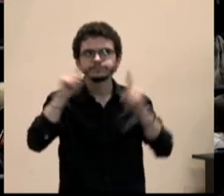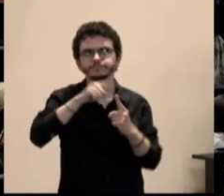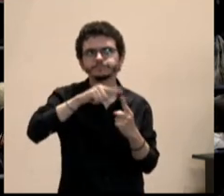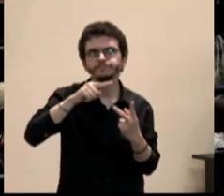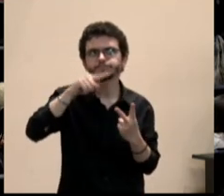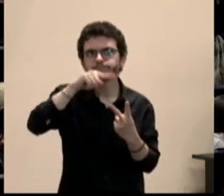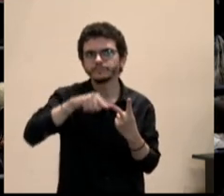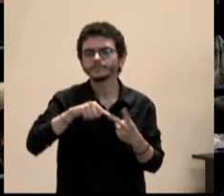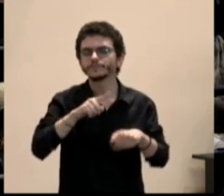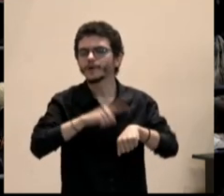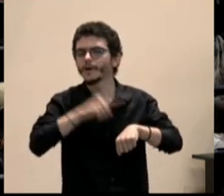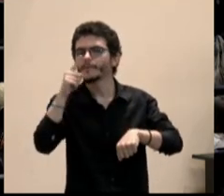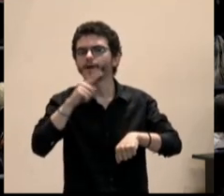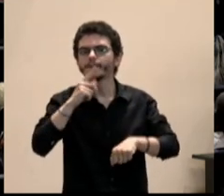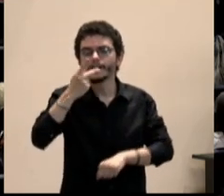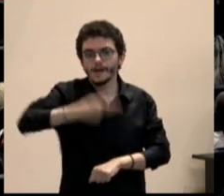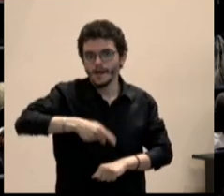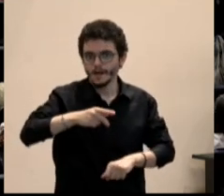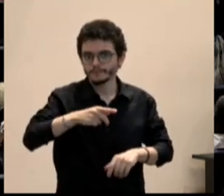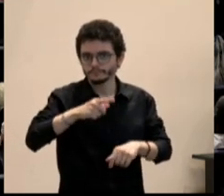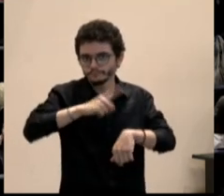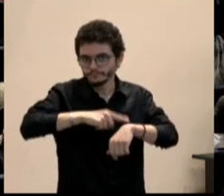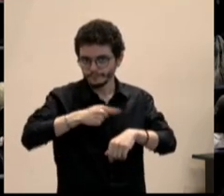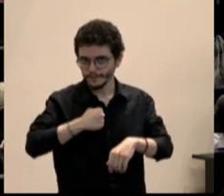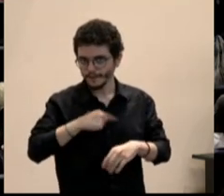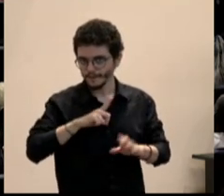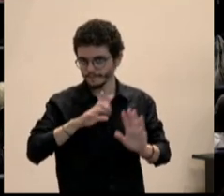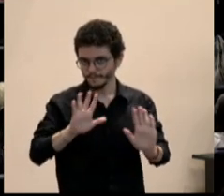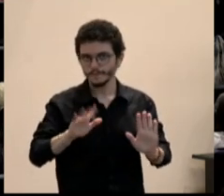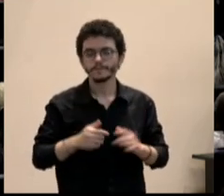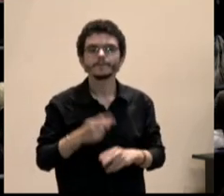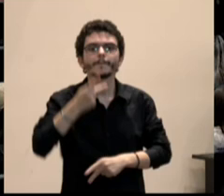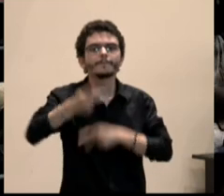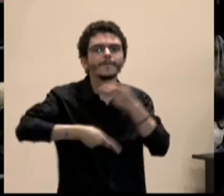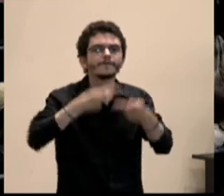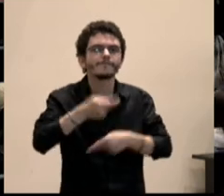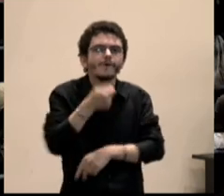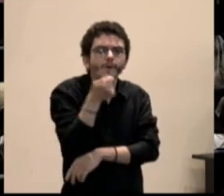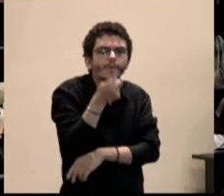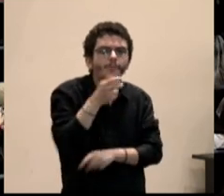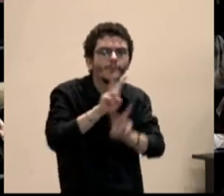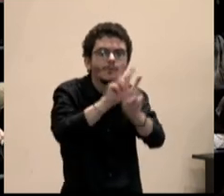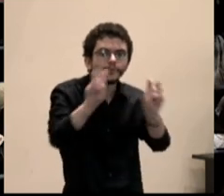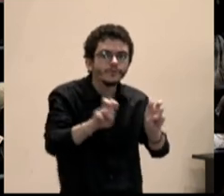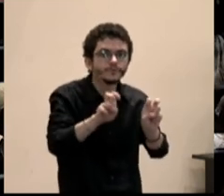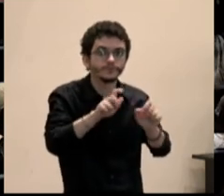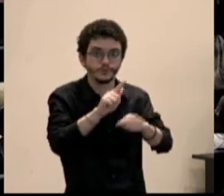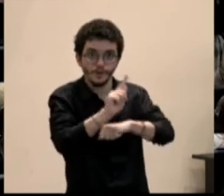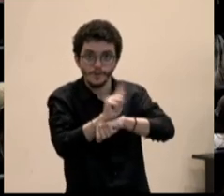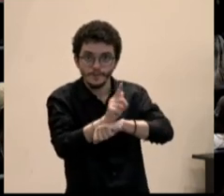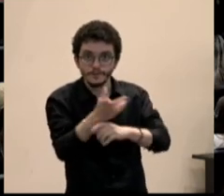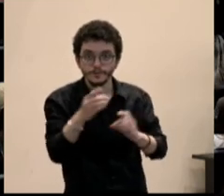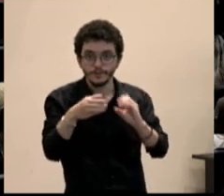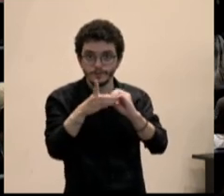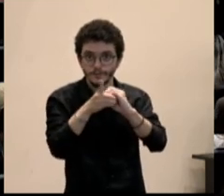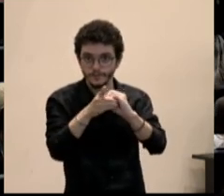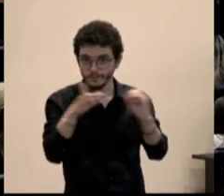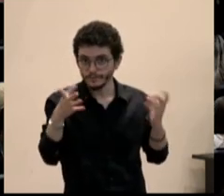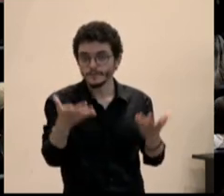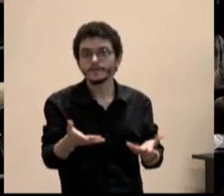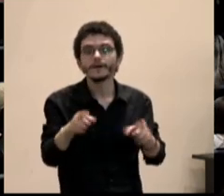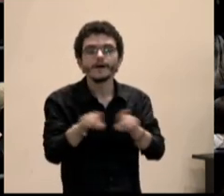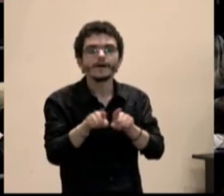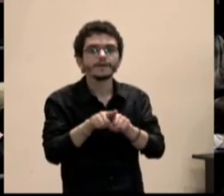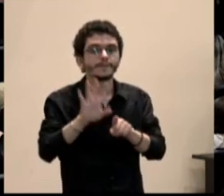aqui, nesse tempo, para falar um pouquinho sobre a questão da gestão democrática, né? E eu